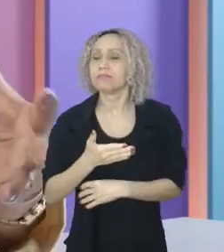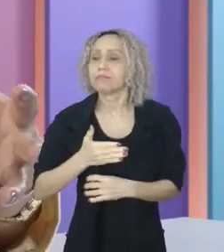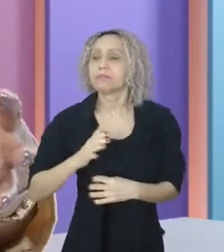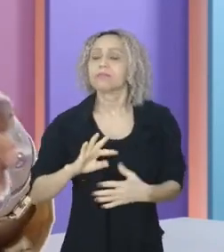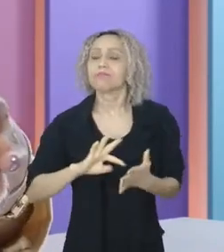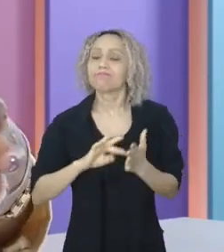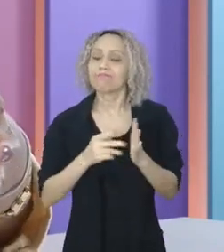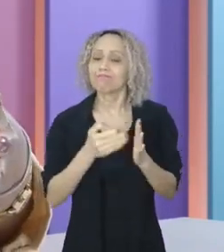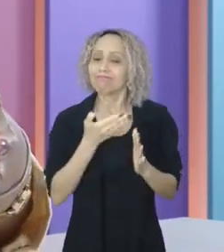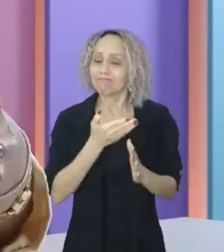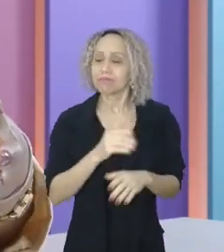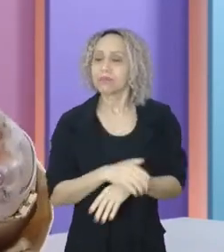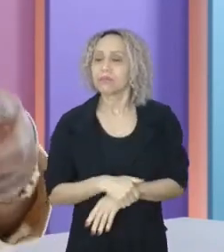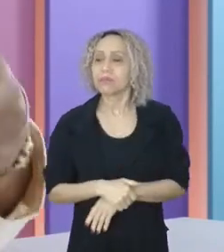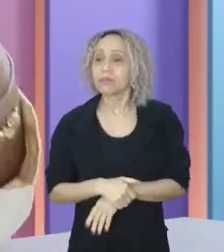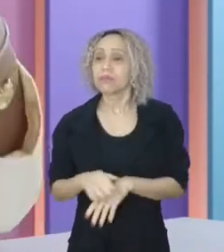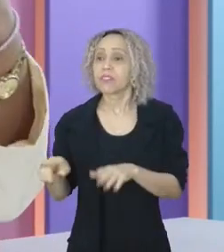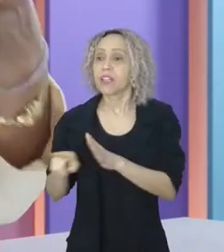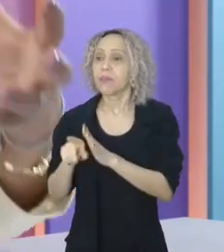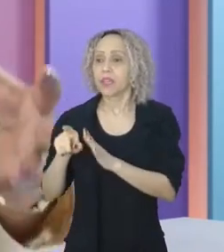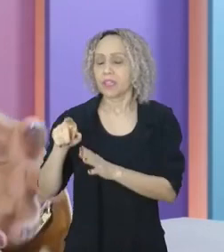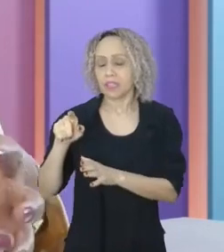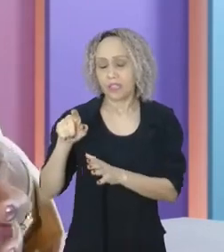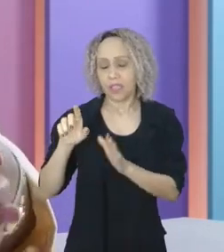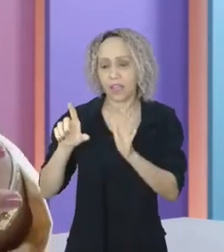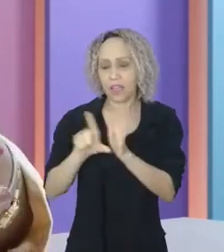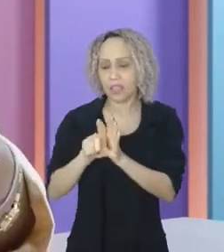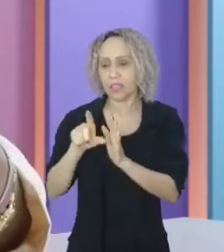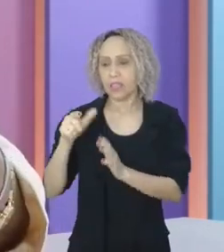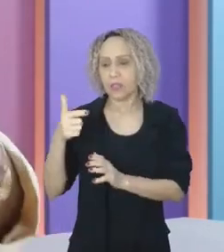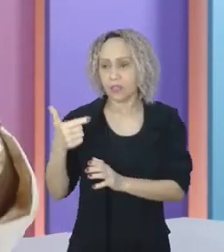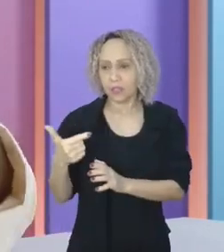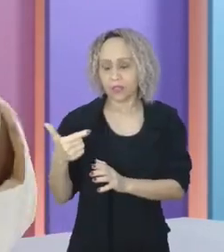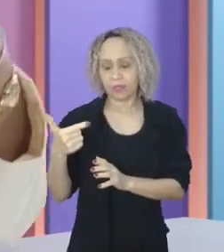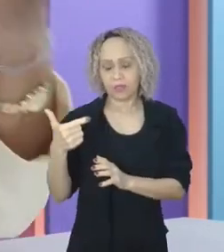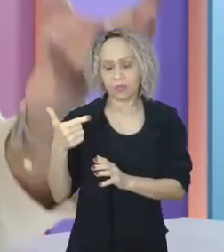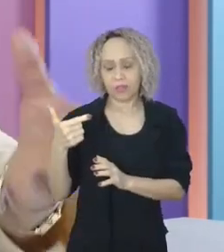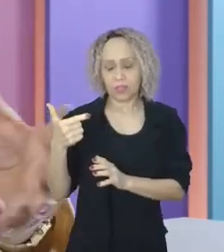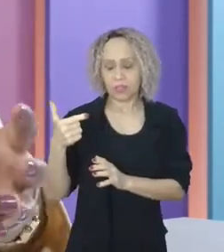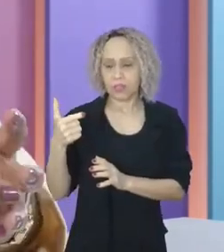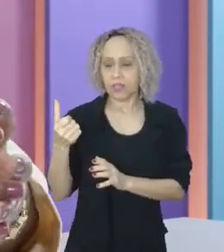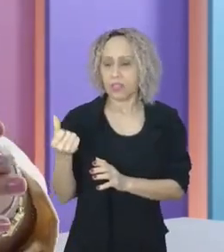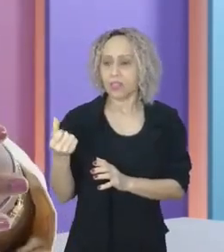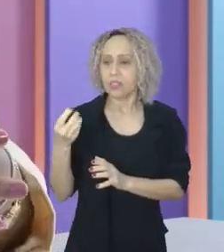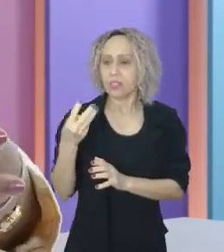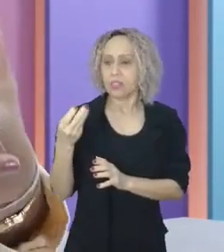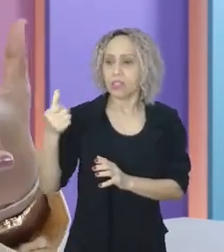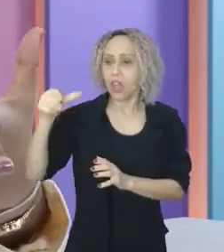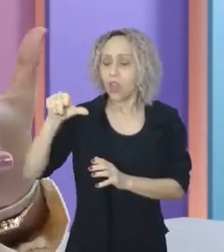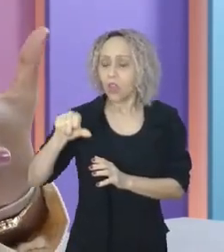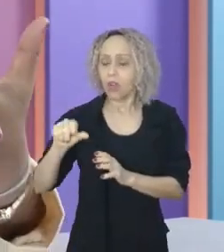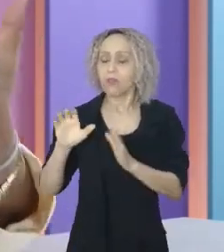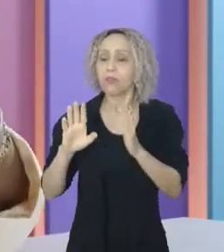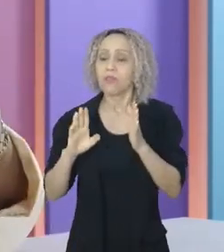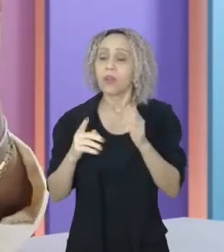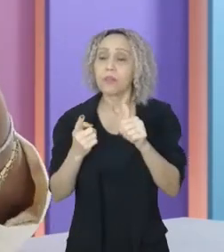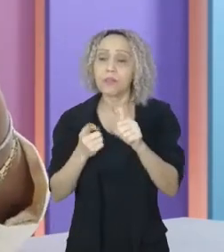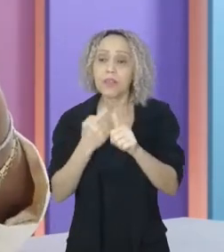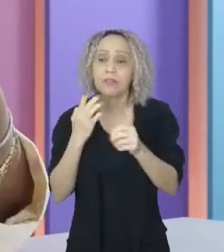aprovar a Lei 10.639, pela primeira vez na história do Brasil, se tem um